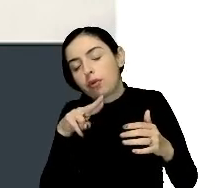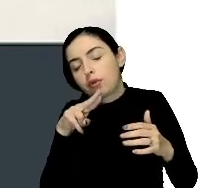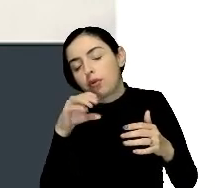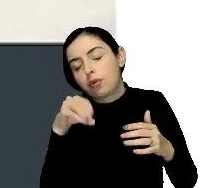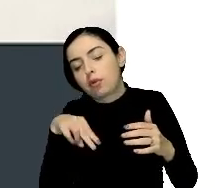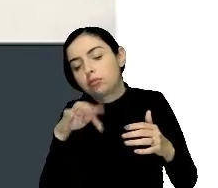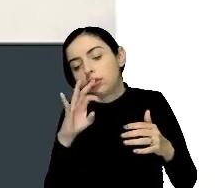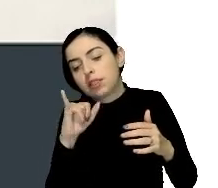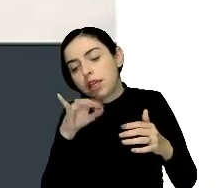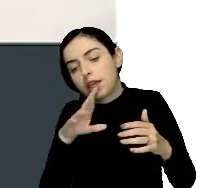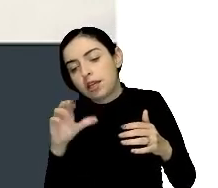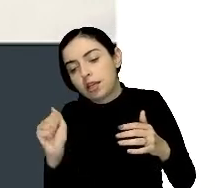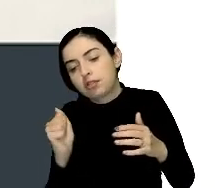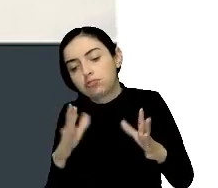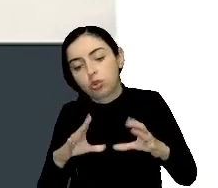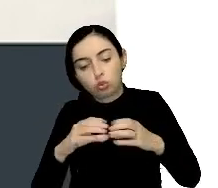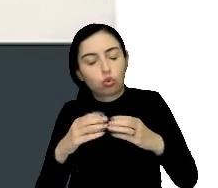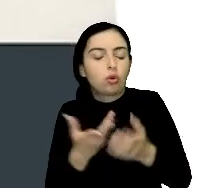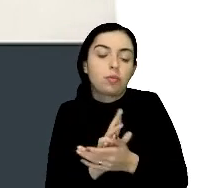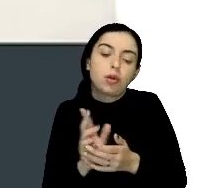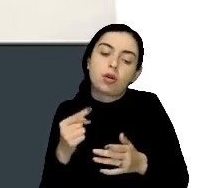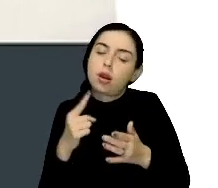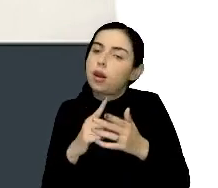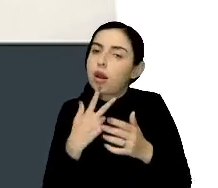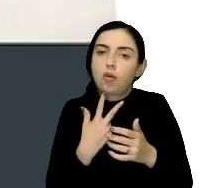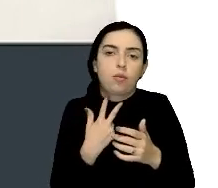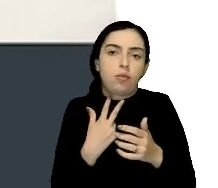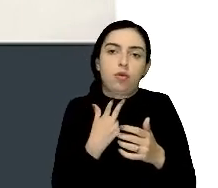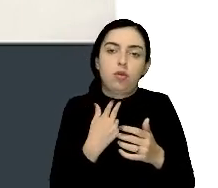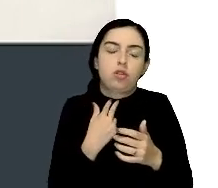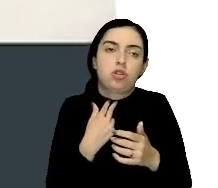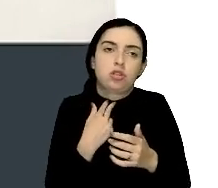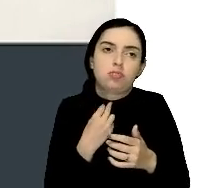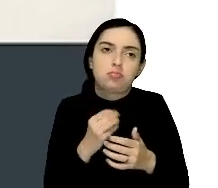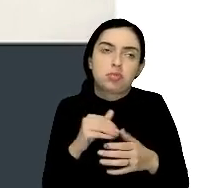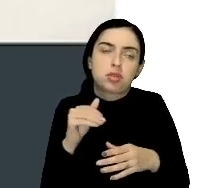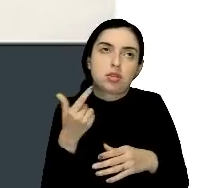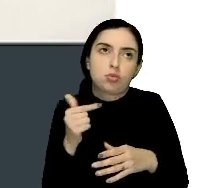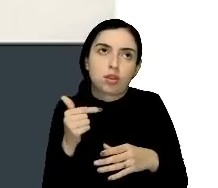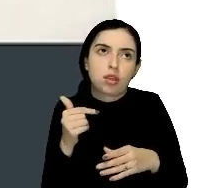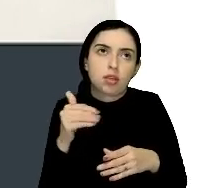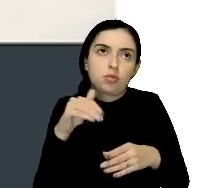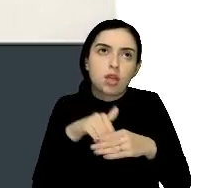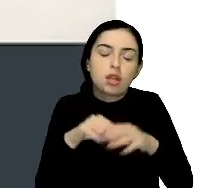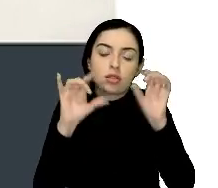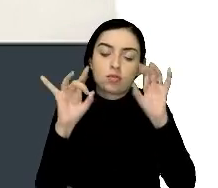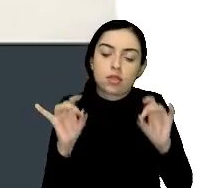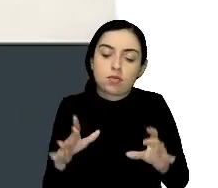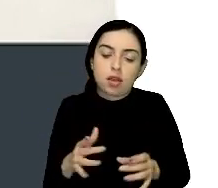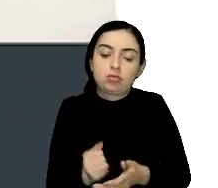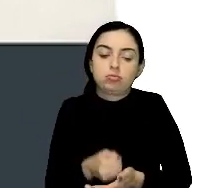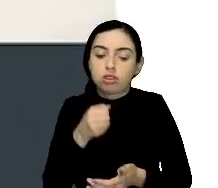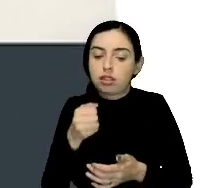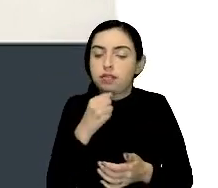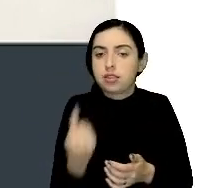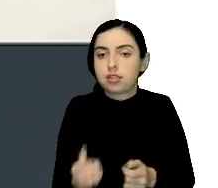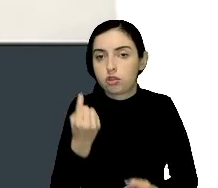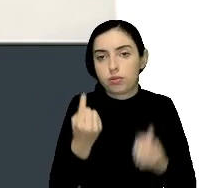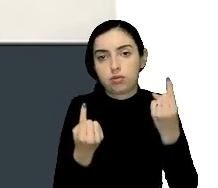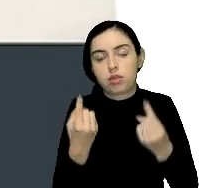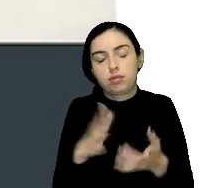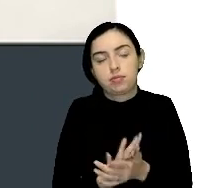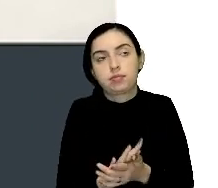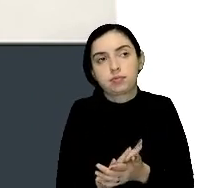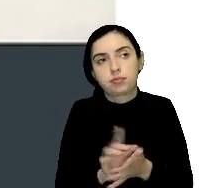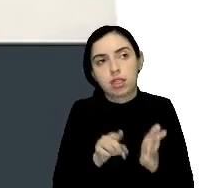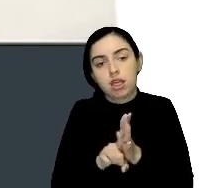de forma coletiva, e não pode barrar na fronteira sem decisão específica e entrevista individual. Essa é a determinação do